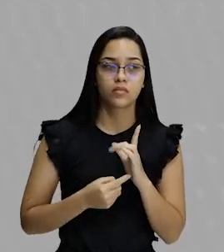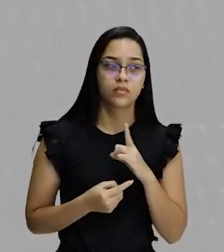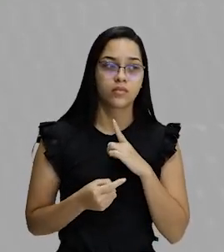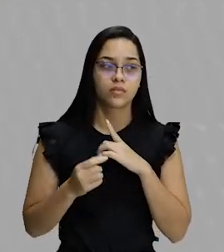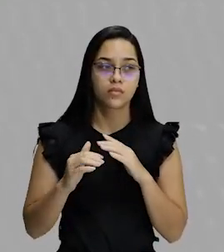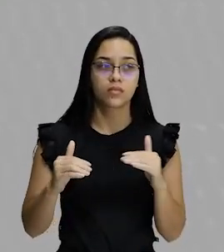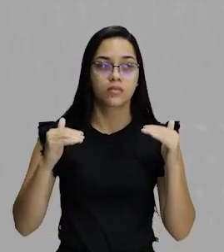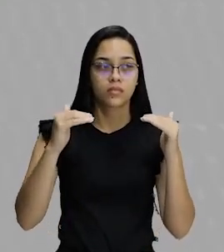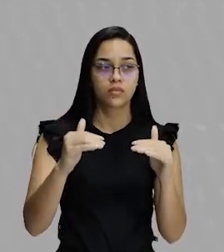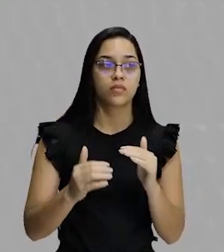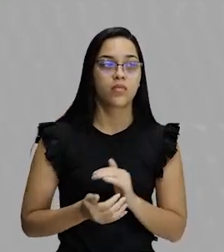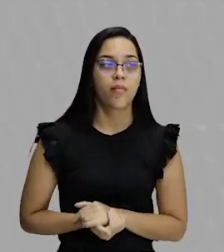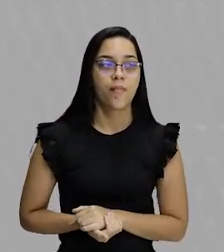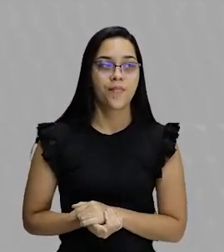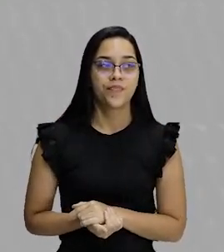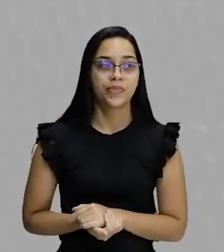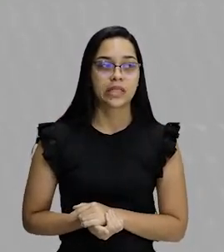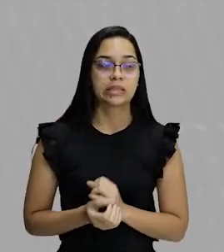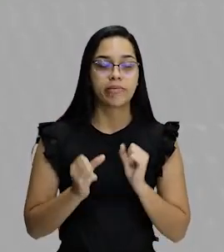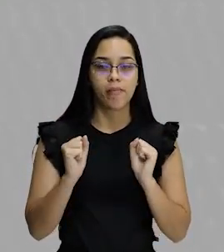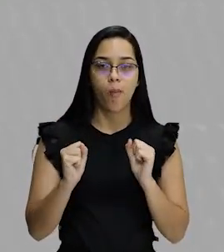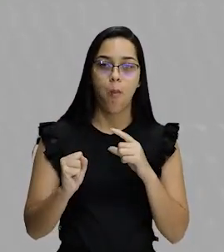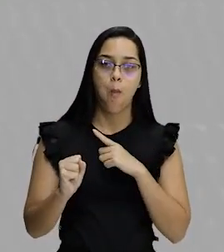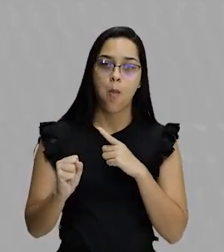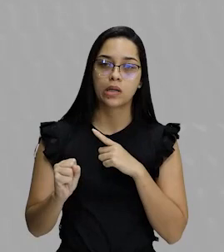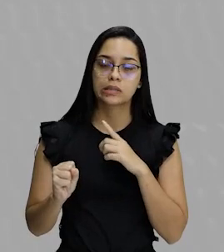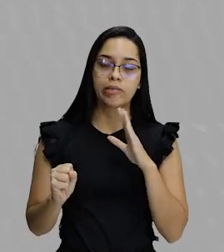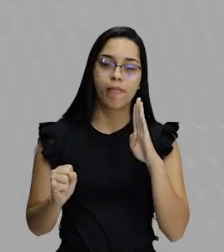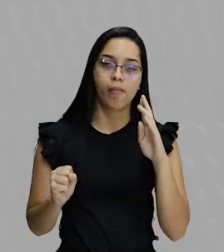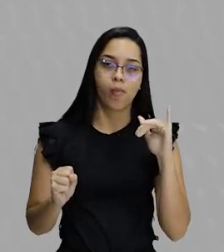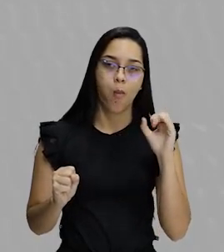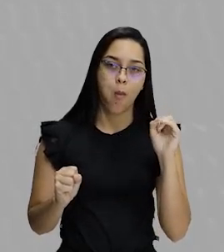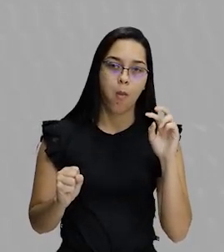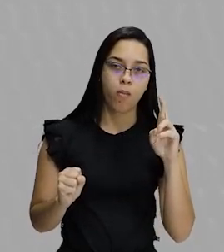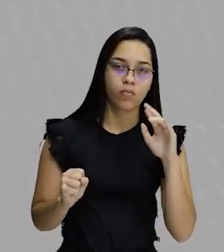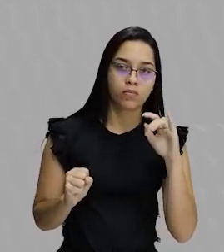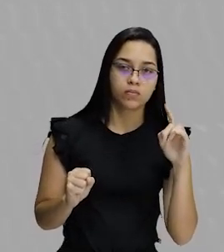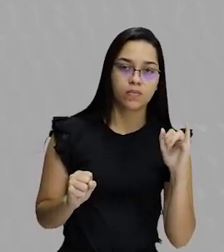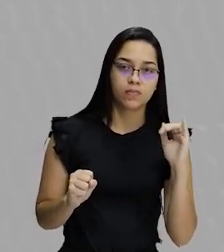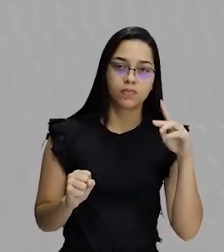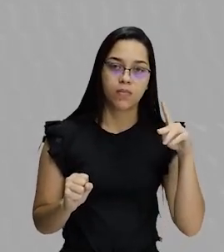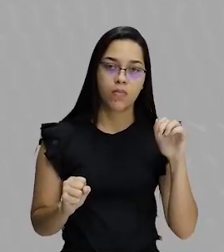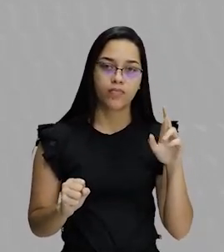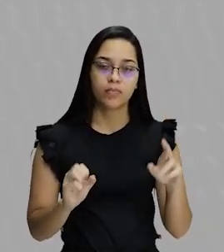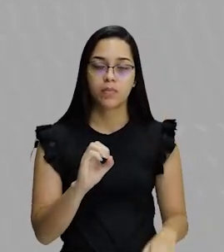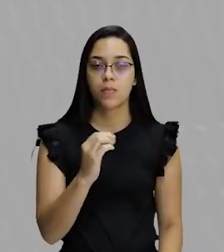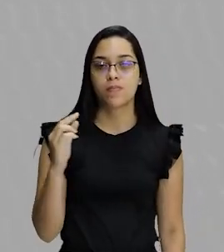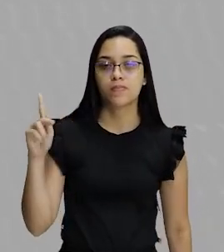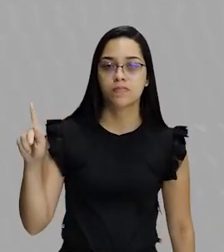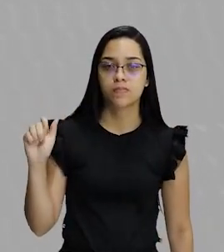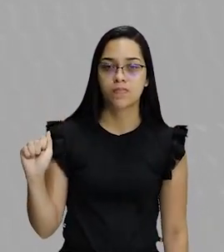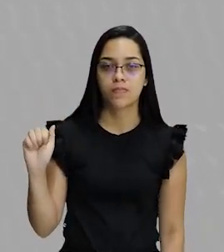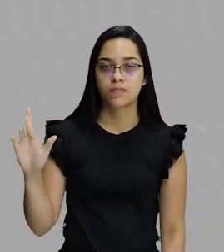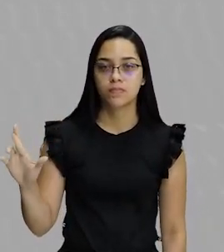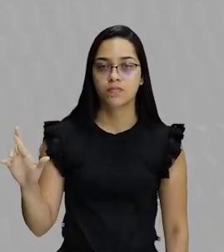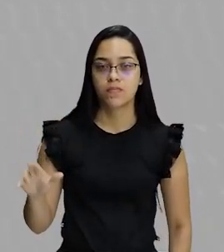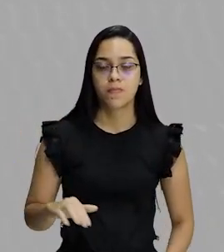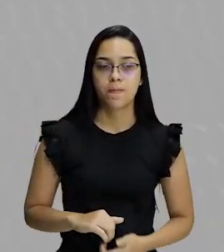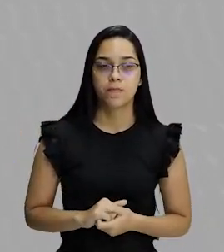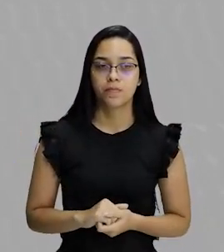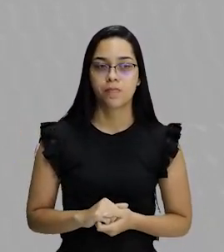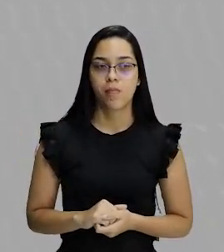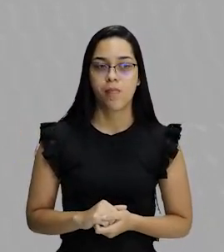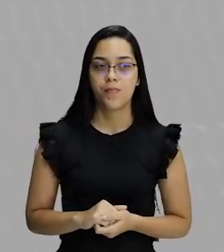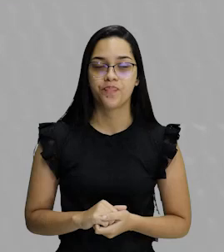está em cima das bissetrizes. Ele pode estar sobre a bissetriz dos quadrantes ímpares ou pode estar sobre as bissetrizes dos quadrantes